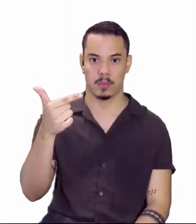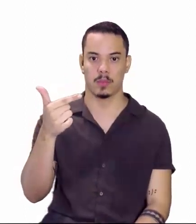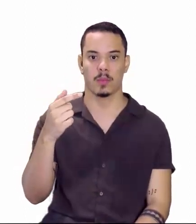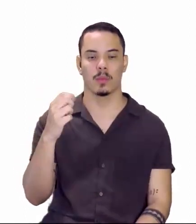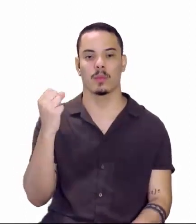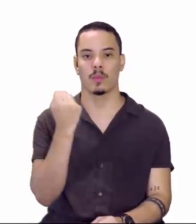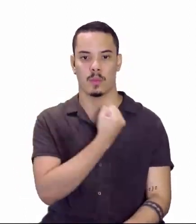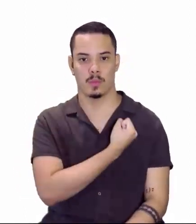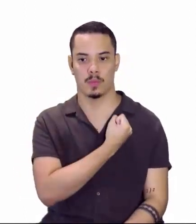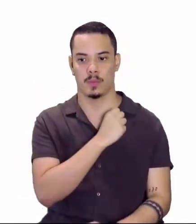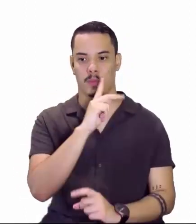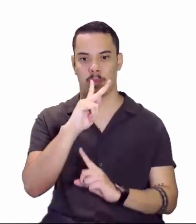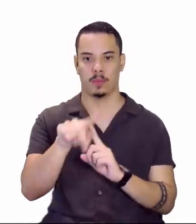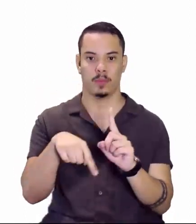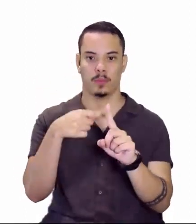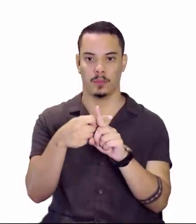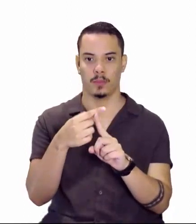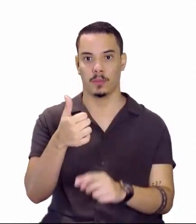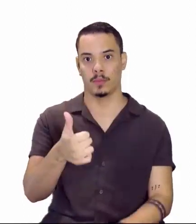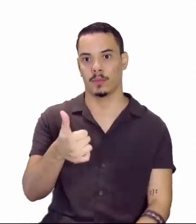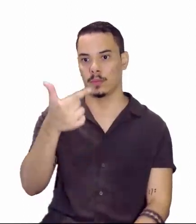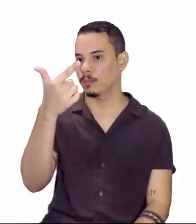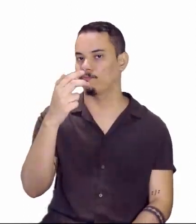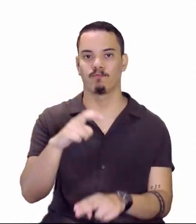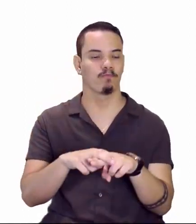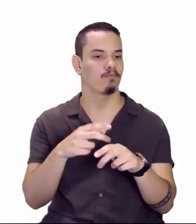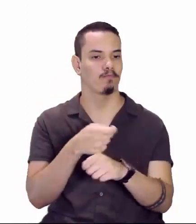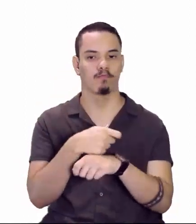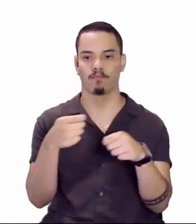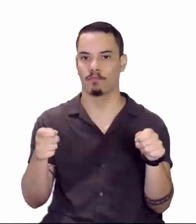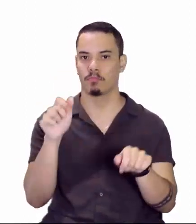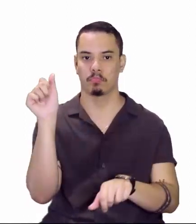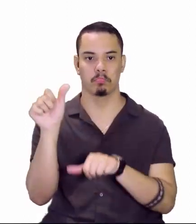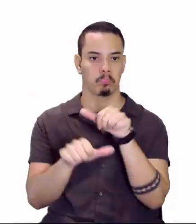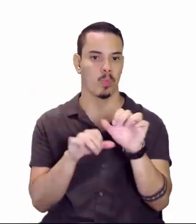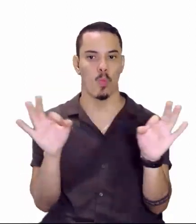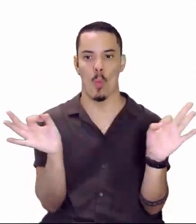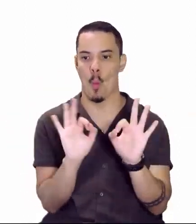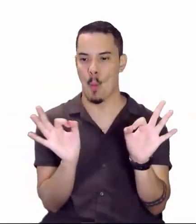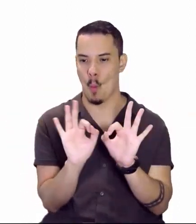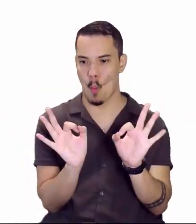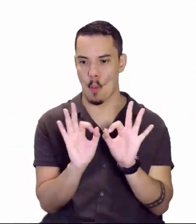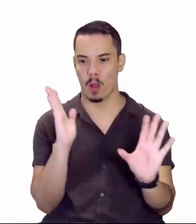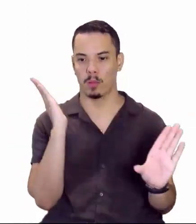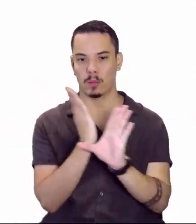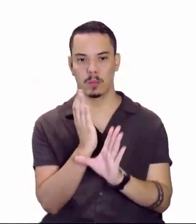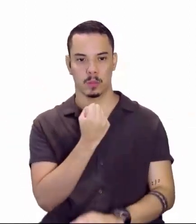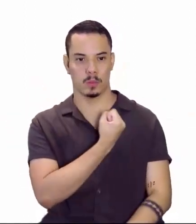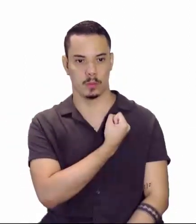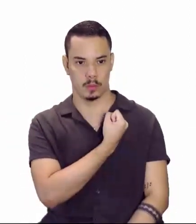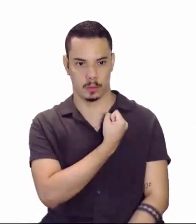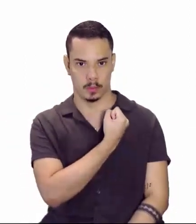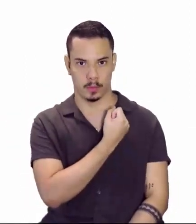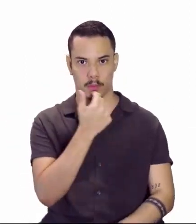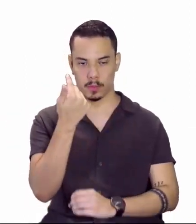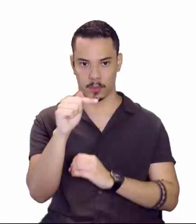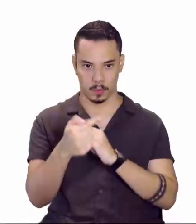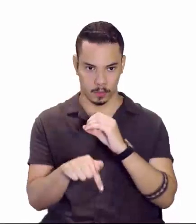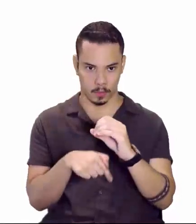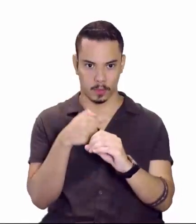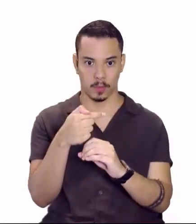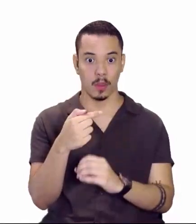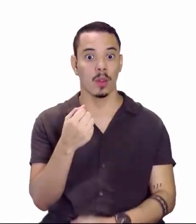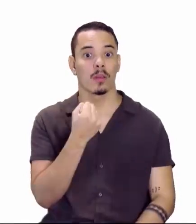prótons é 12. Portanto, não se altera, né? Por causa do número atômico. E o